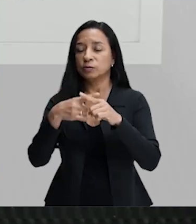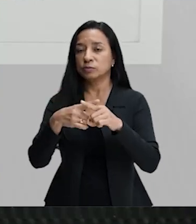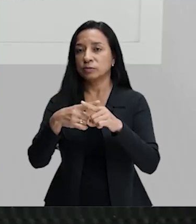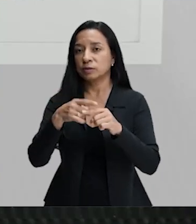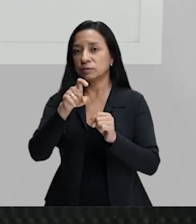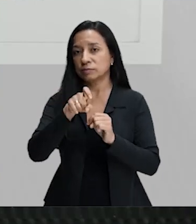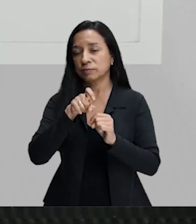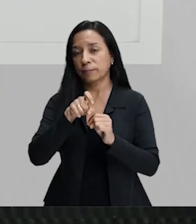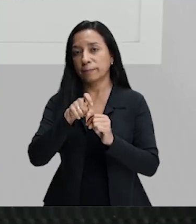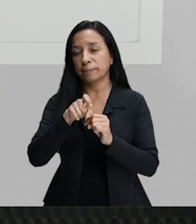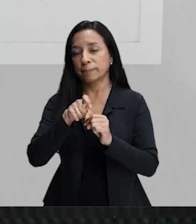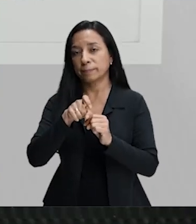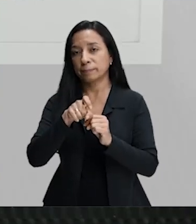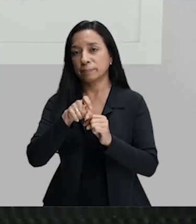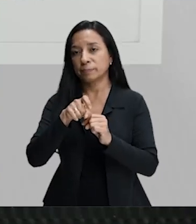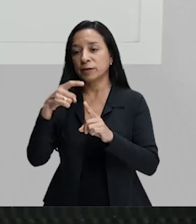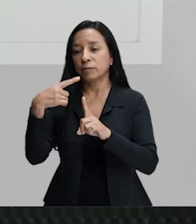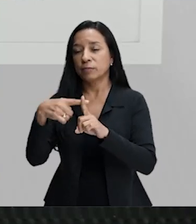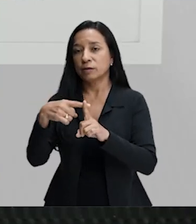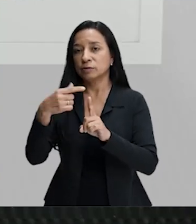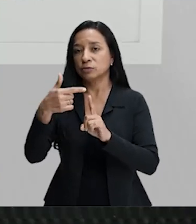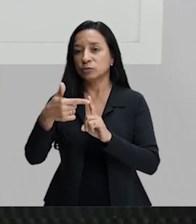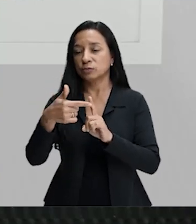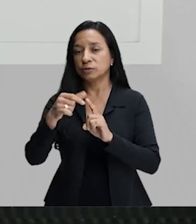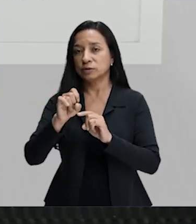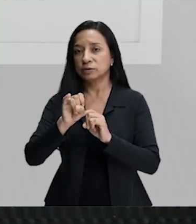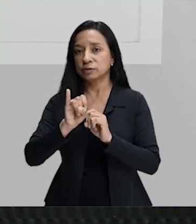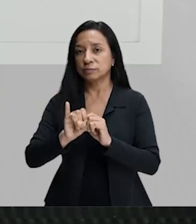multiplicado por x mais 2i.